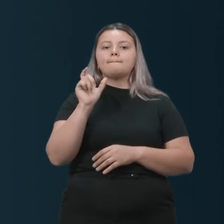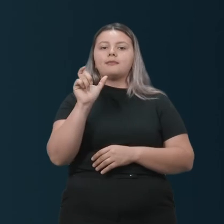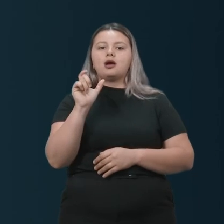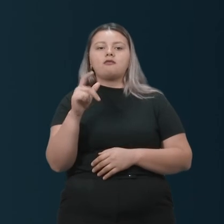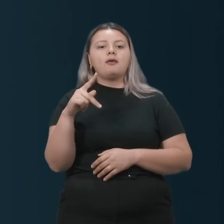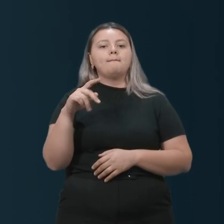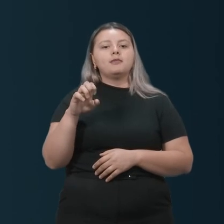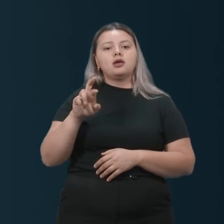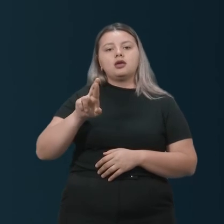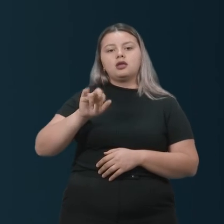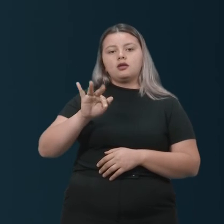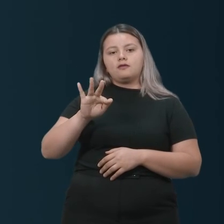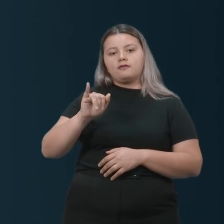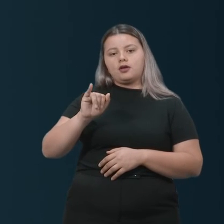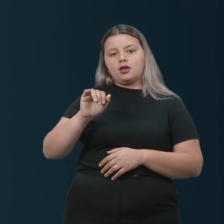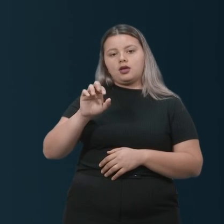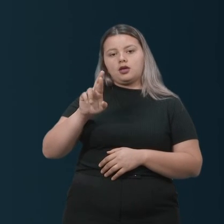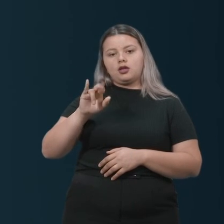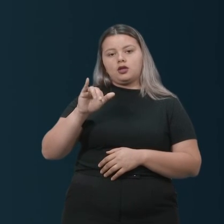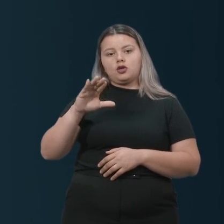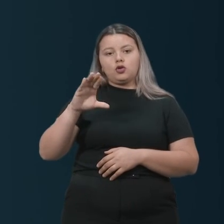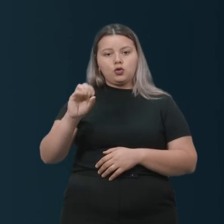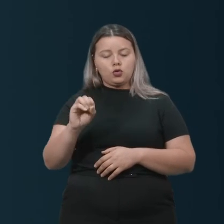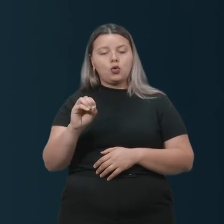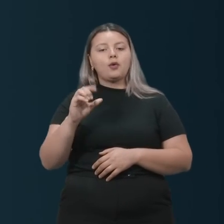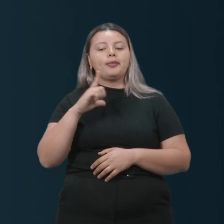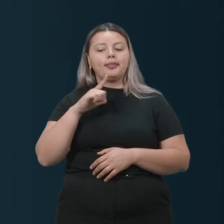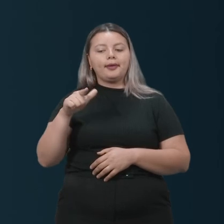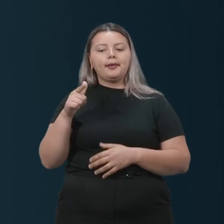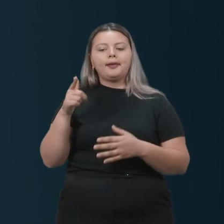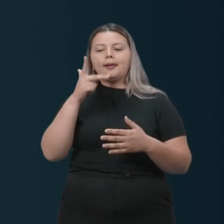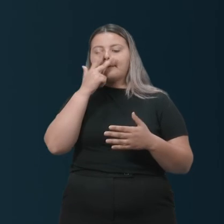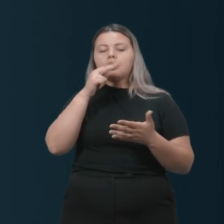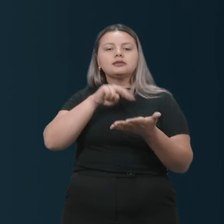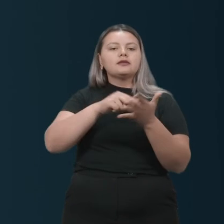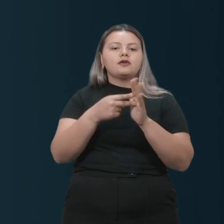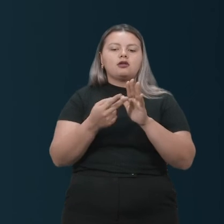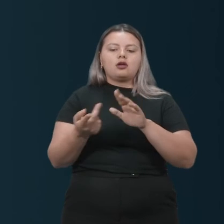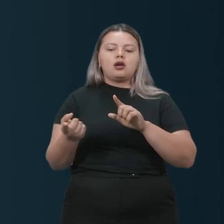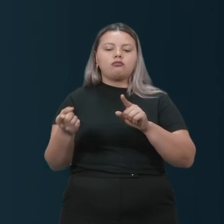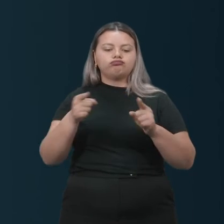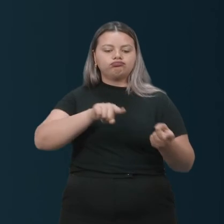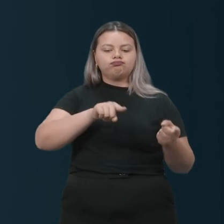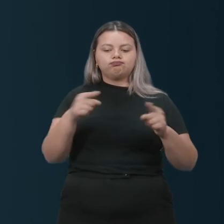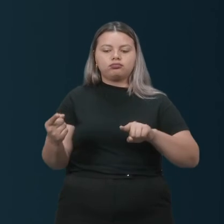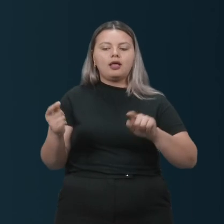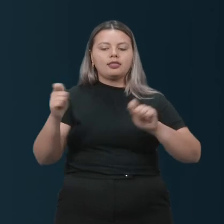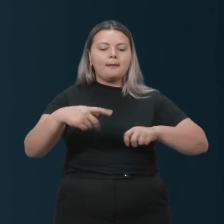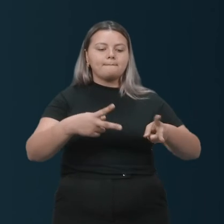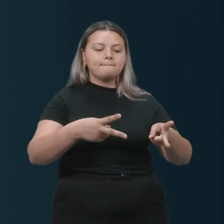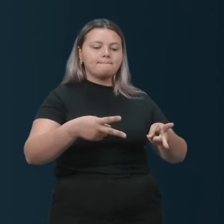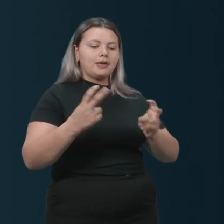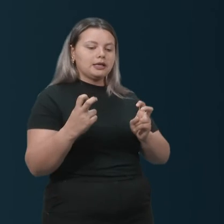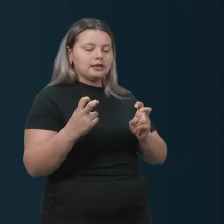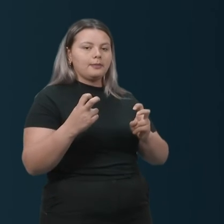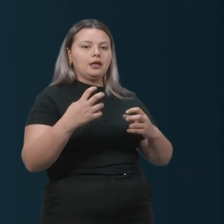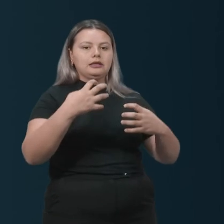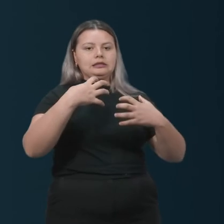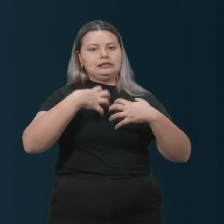nervoso periférico que atua como intermediário entre